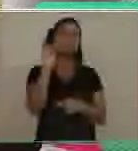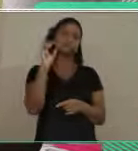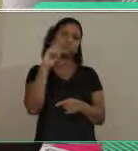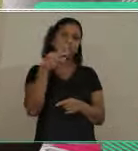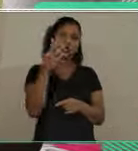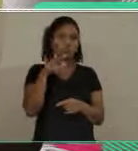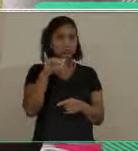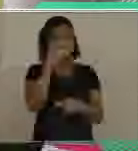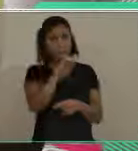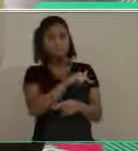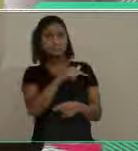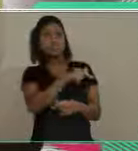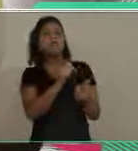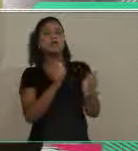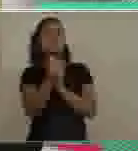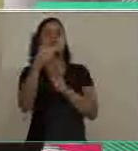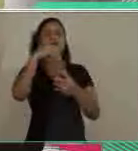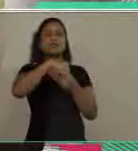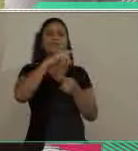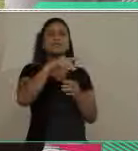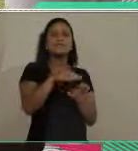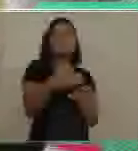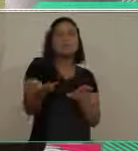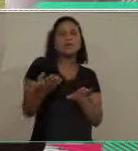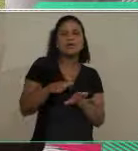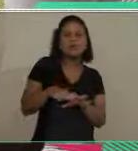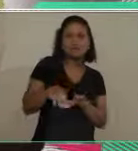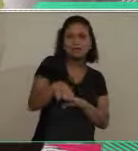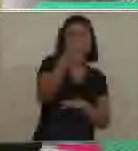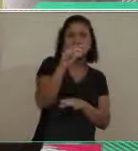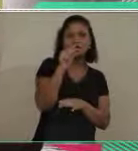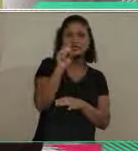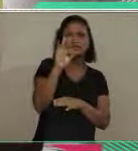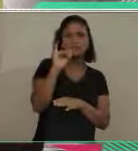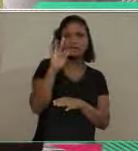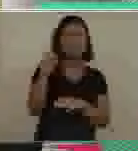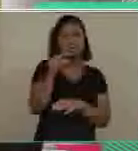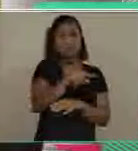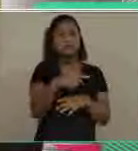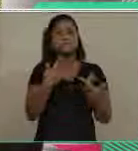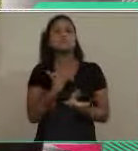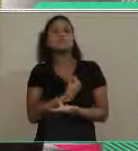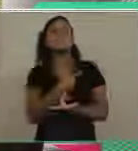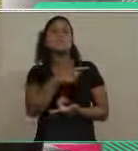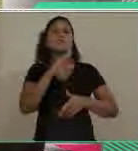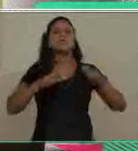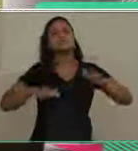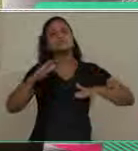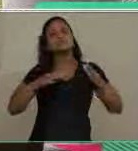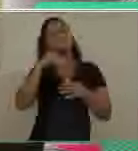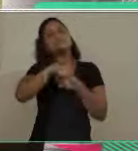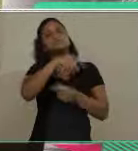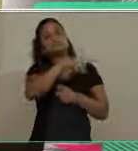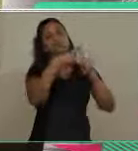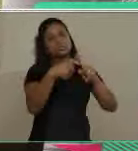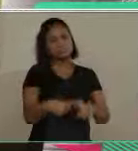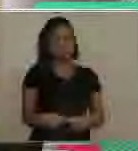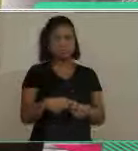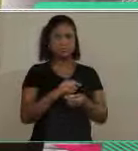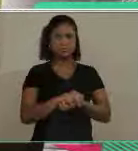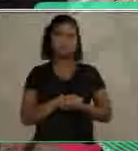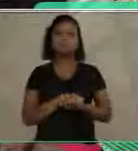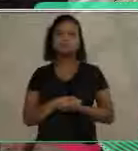mountain bike cross country que é a corrida que é fora do asfalto é na terra então eu participo na maioria das vezes desse